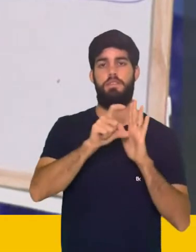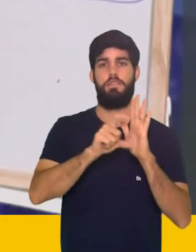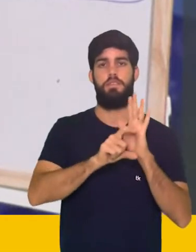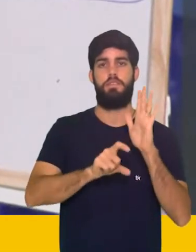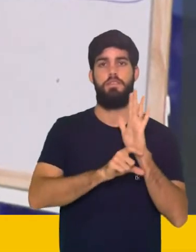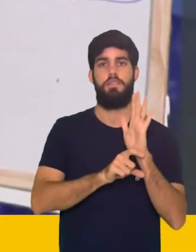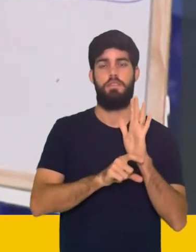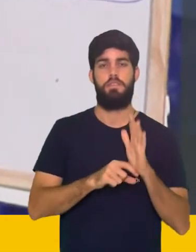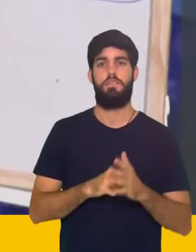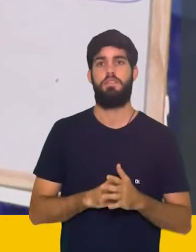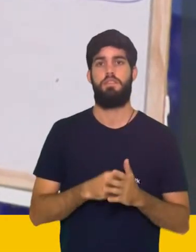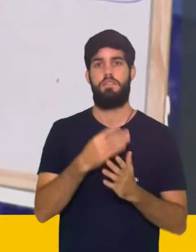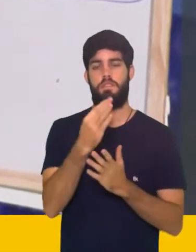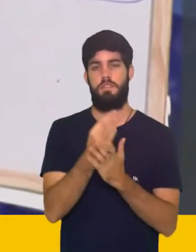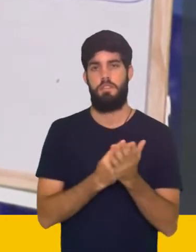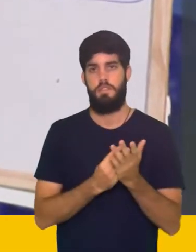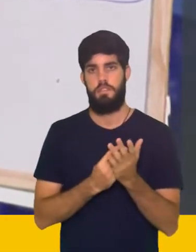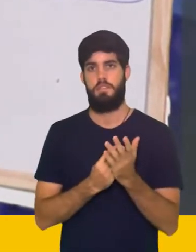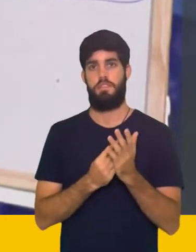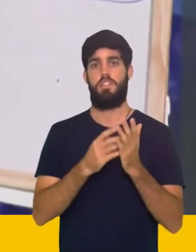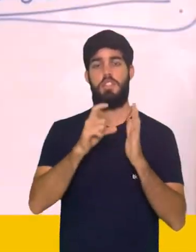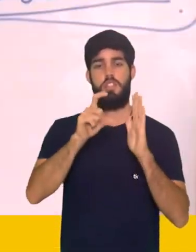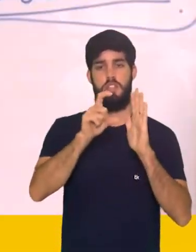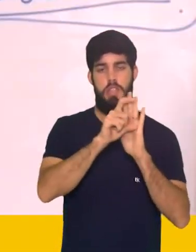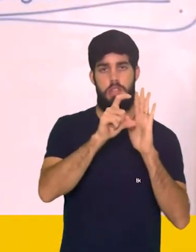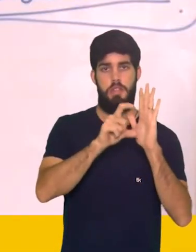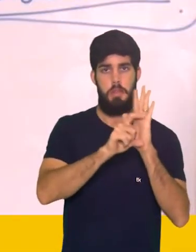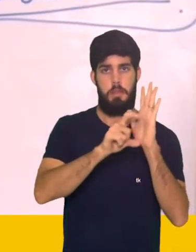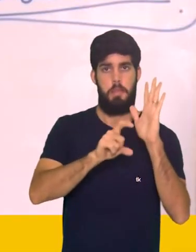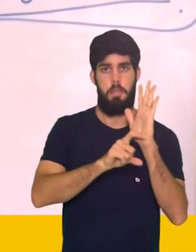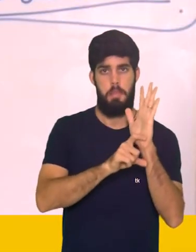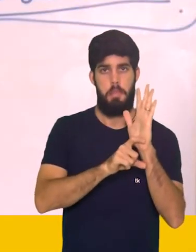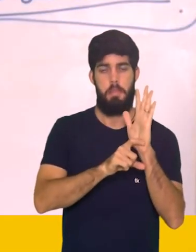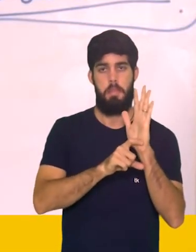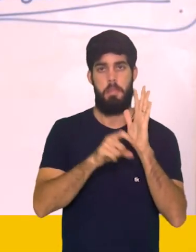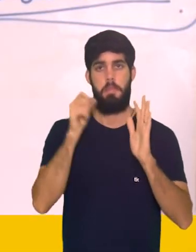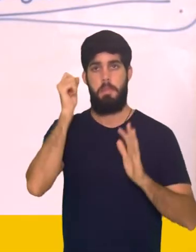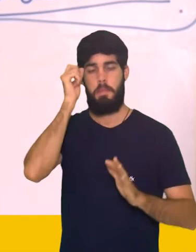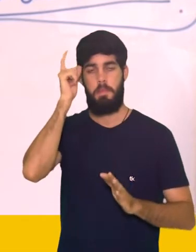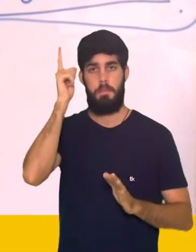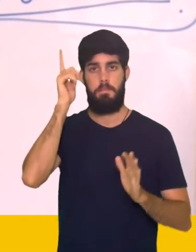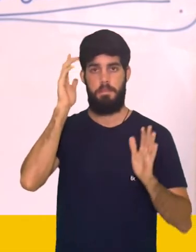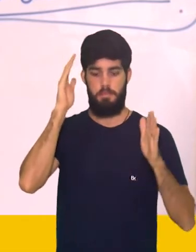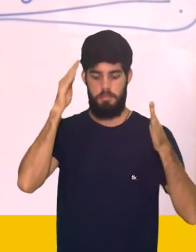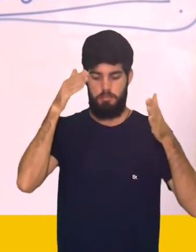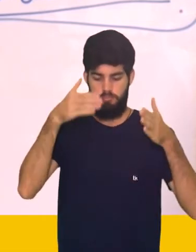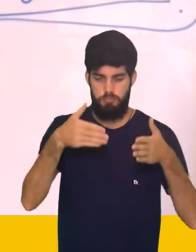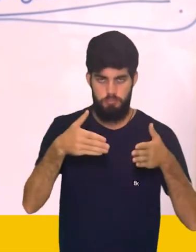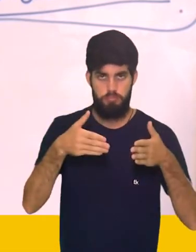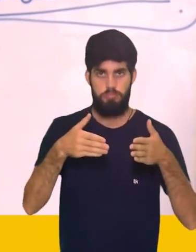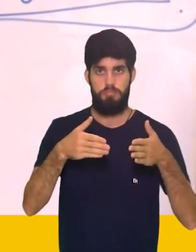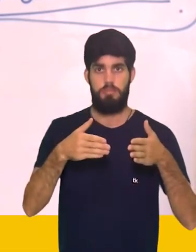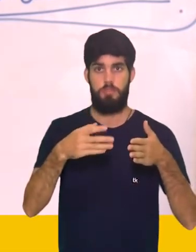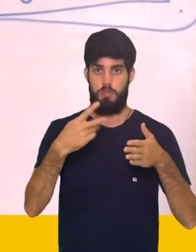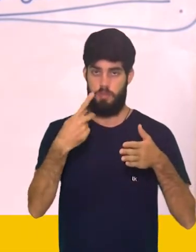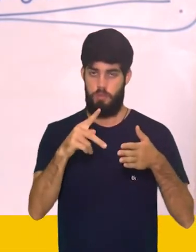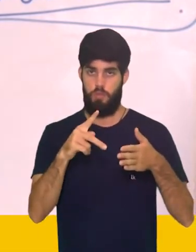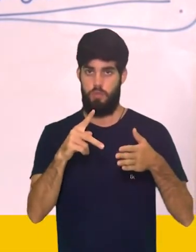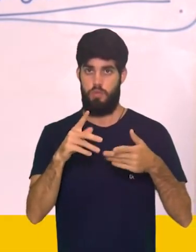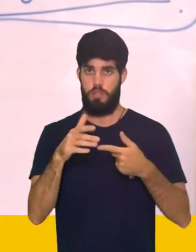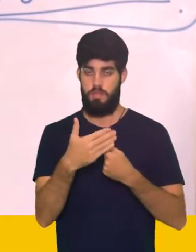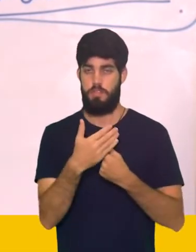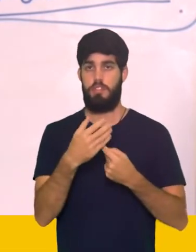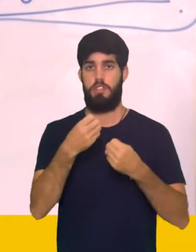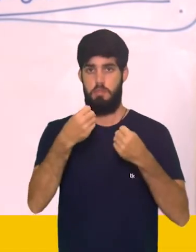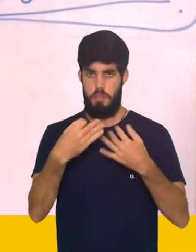prosa. O texto feito em parágrafos com ideia central sua, defendida